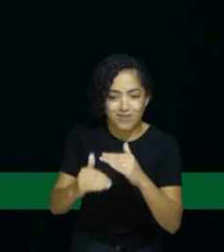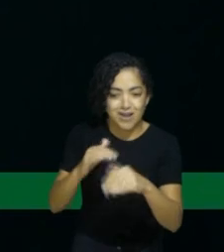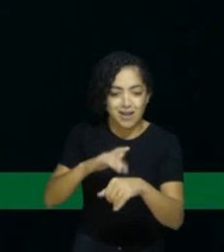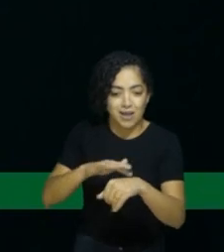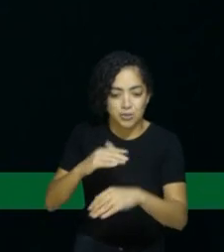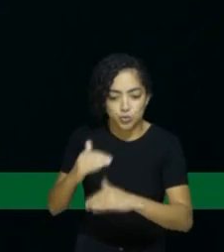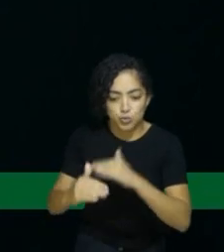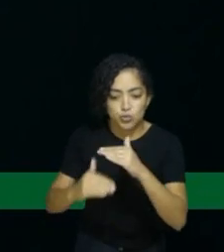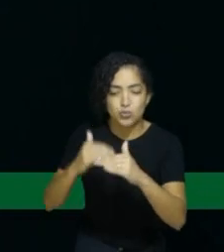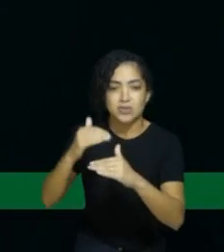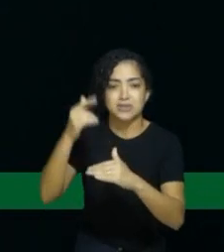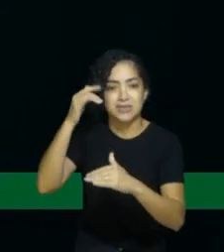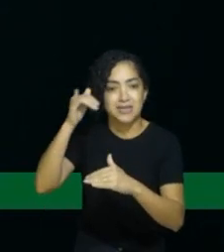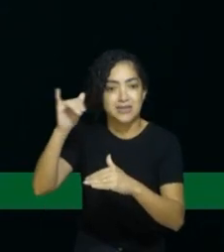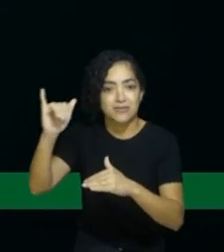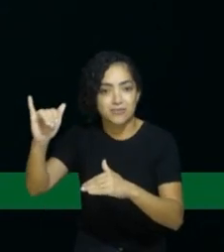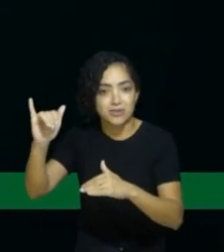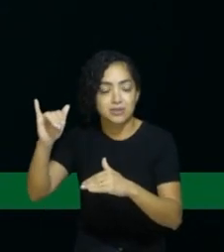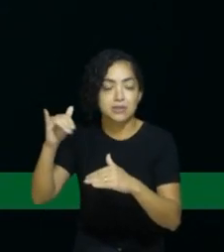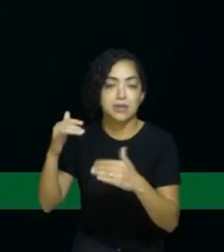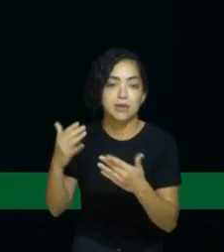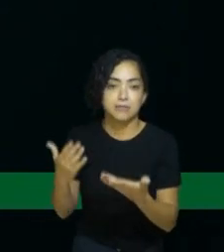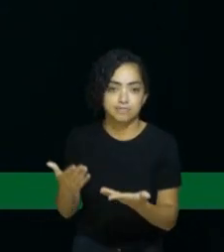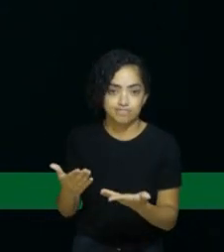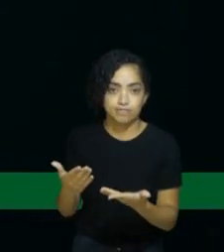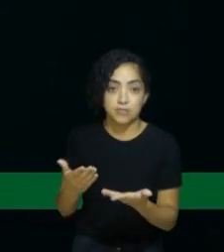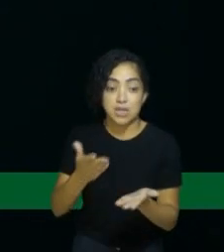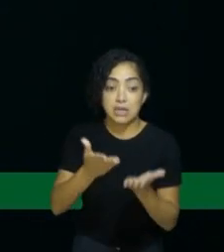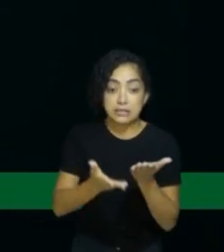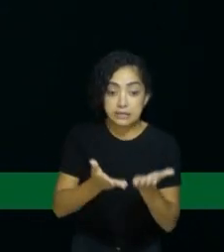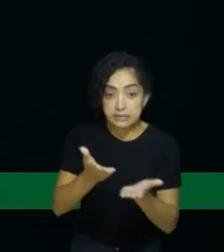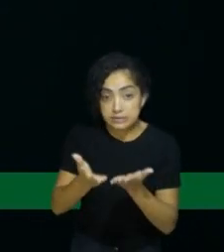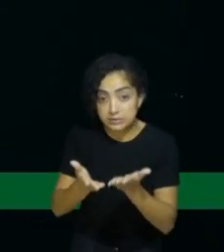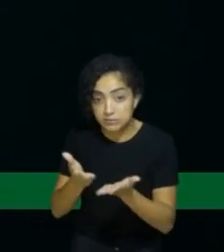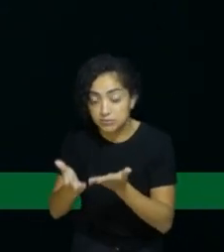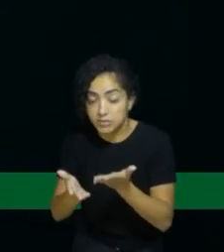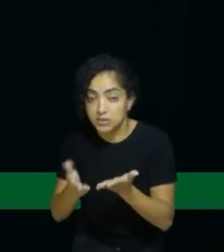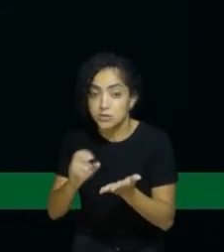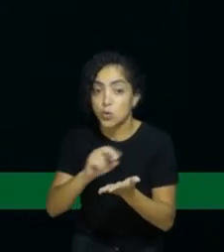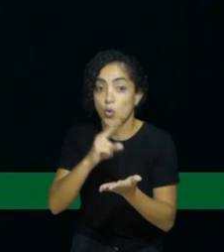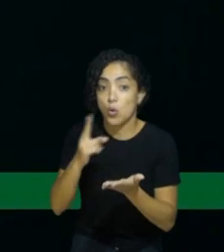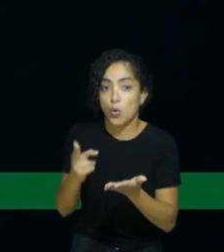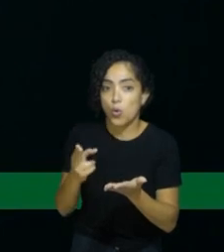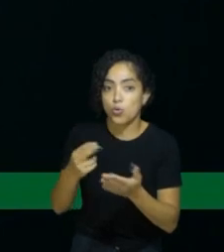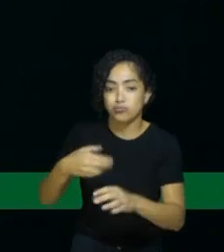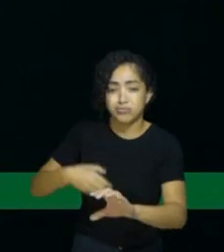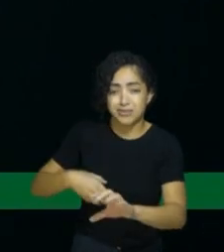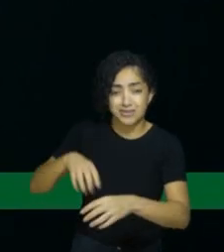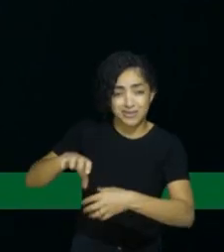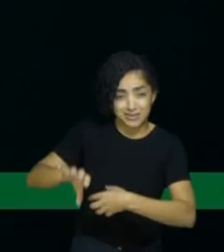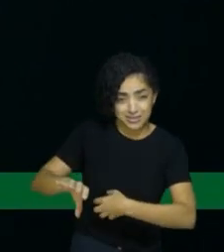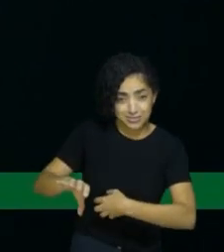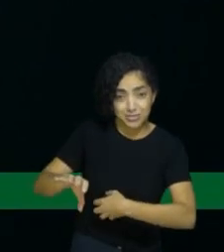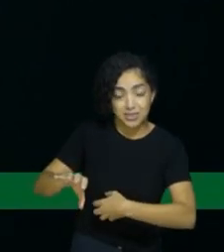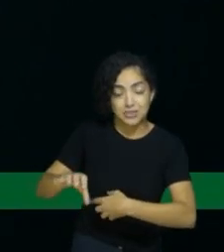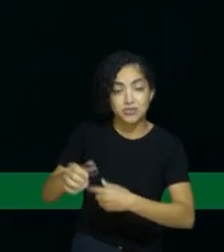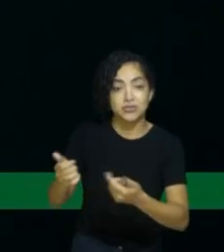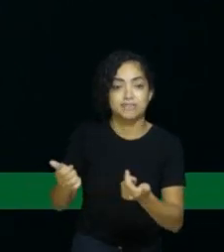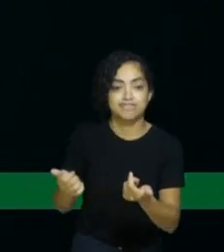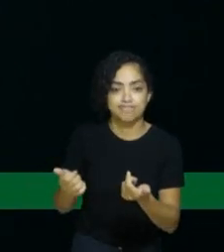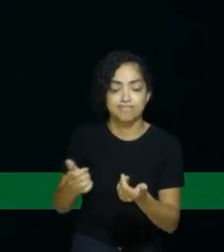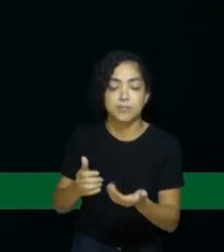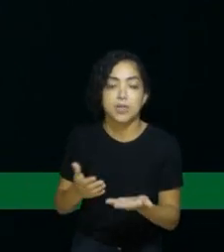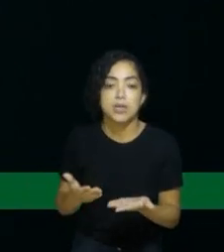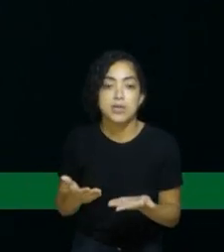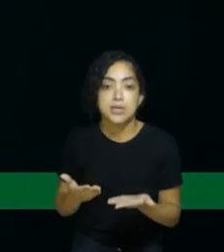evitar que o indivíduo entre em tratamento dialítico ou necessite de transplante gerando redução de custo isso não